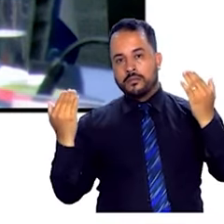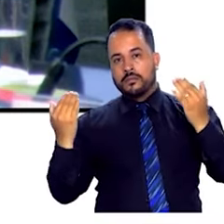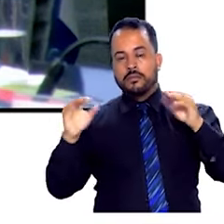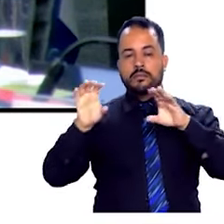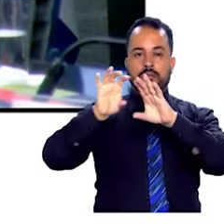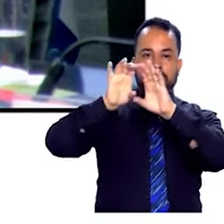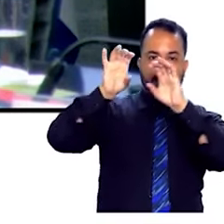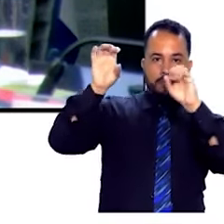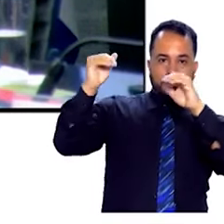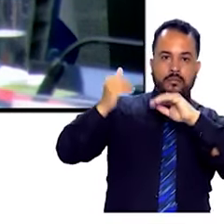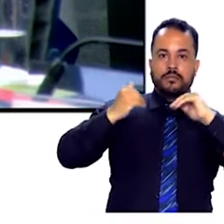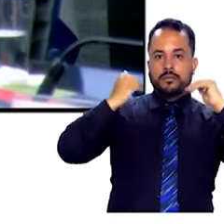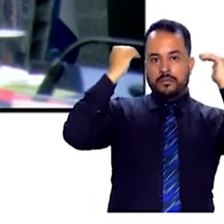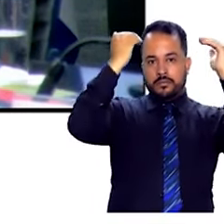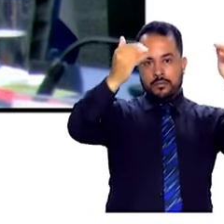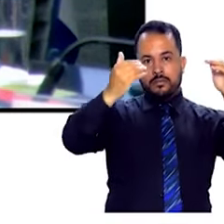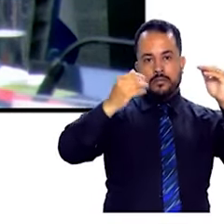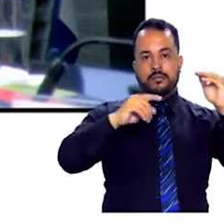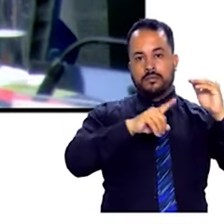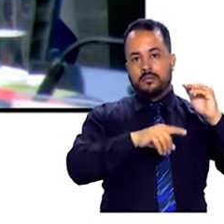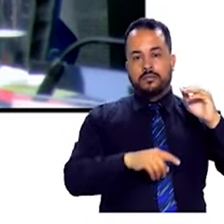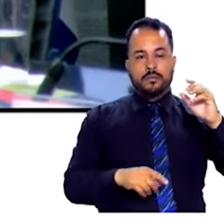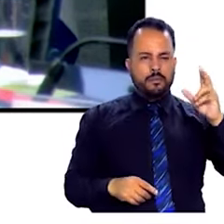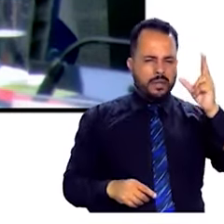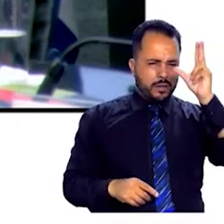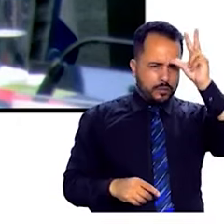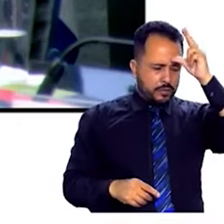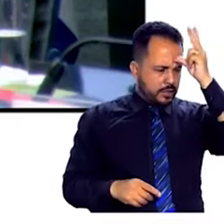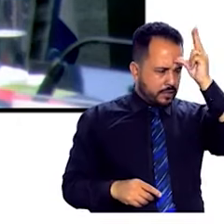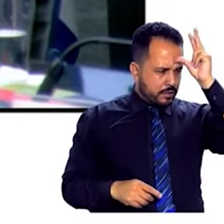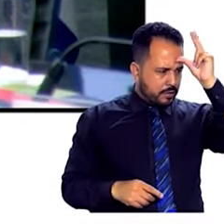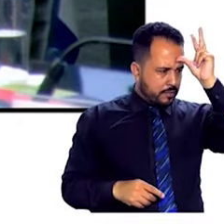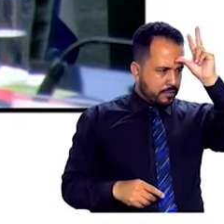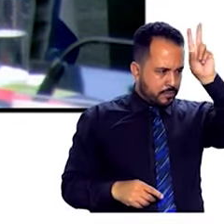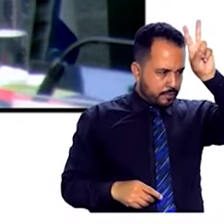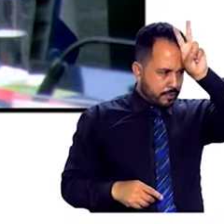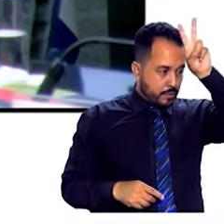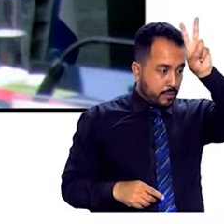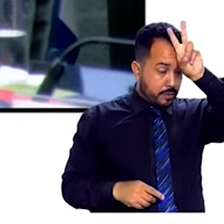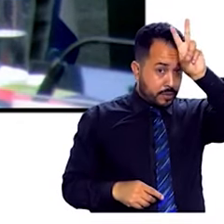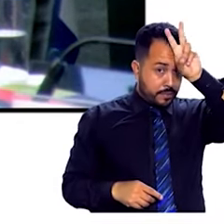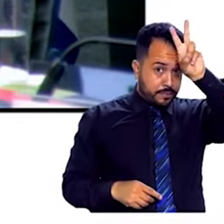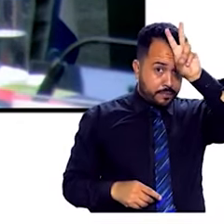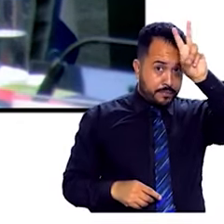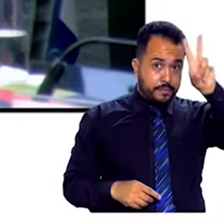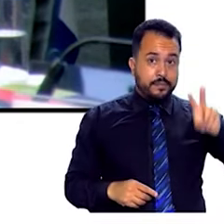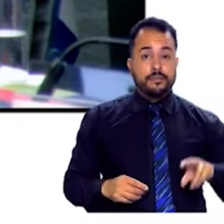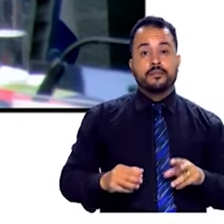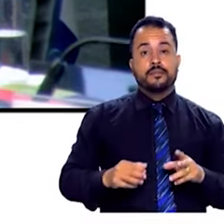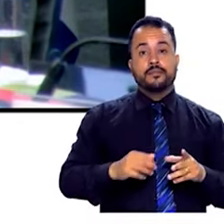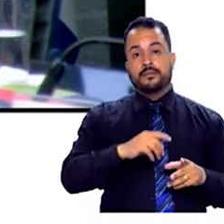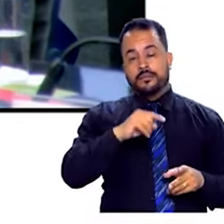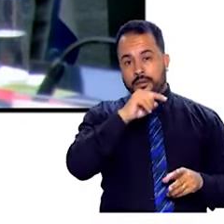suprema do peru com uma corte Suprema da Argentina são comparações